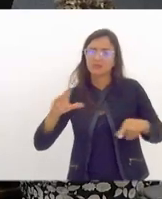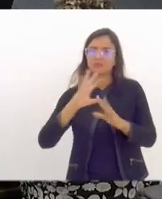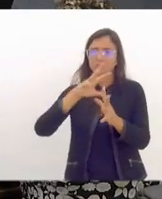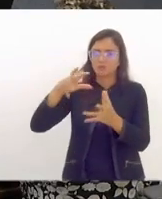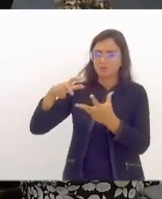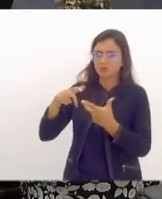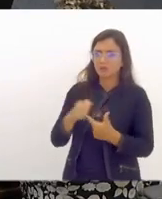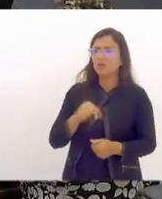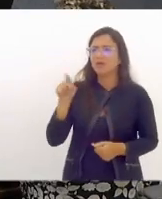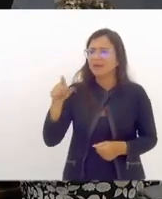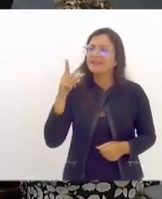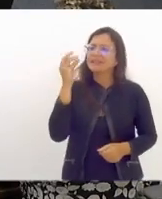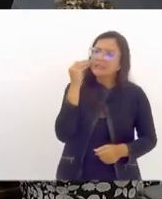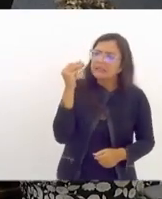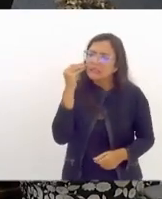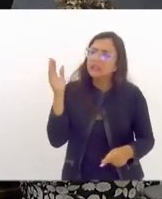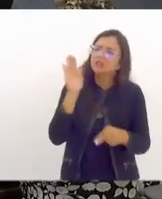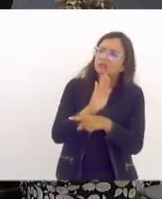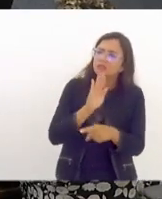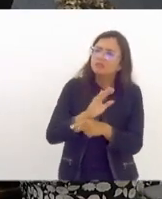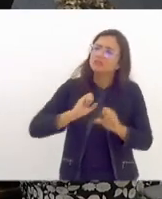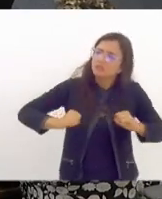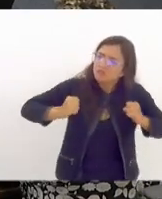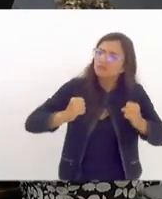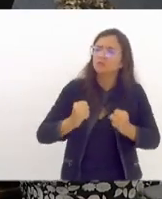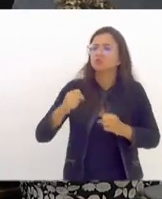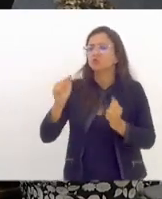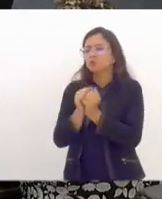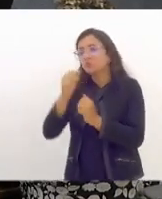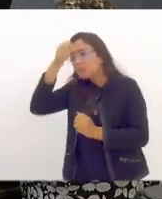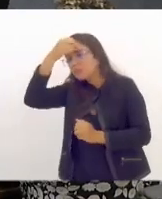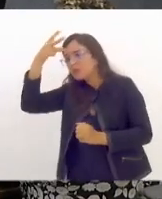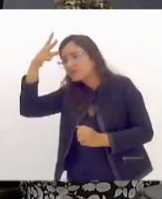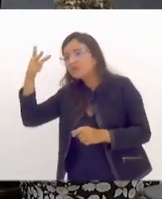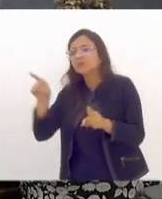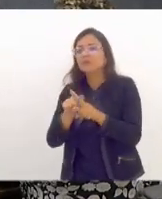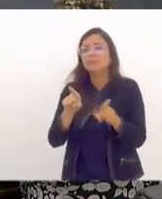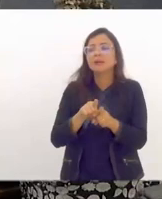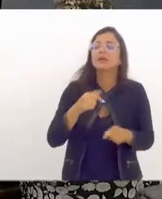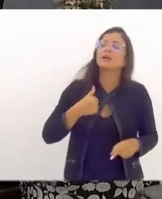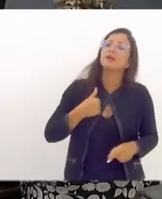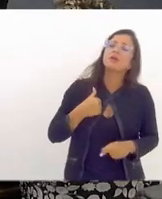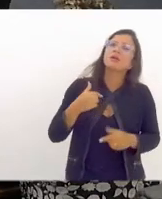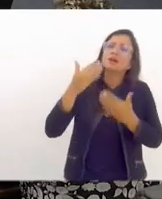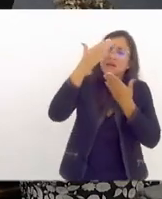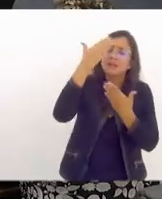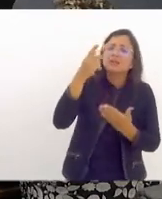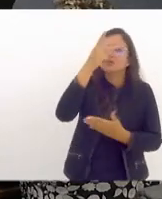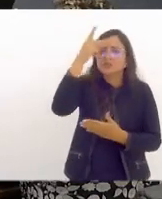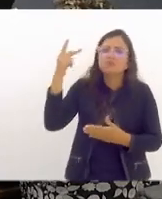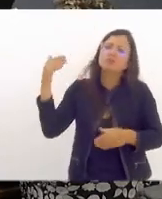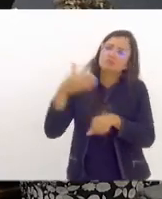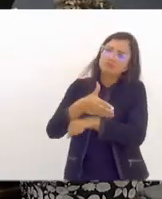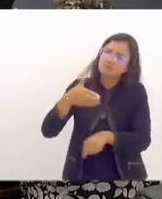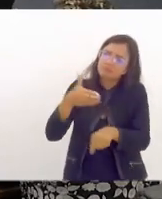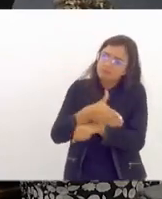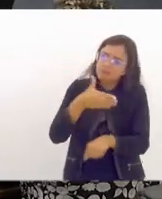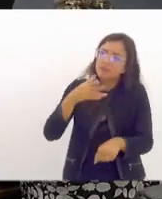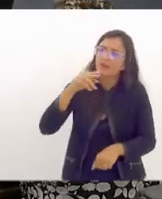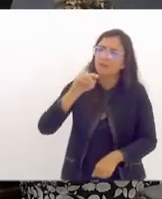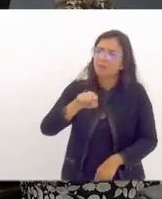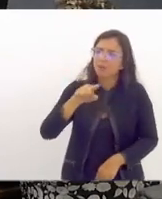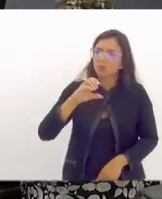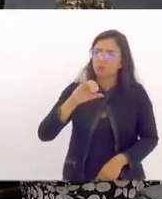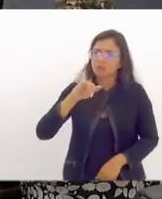que tentou interceder junto ao prefeito Agradeço aos cinéfilos simpatizantes e frequentadores do ponto Sine